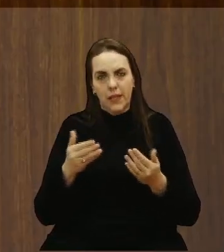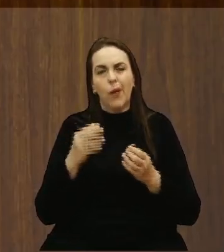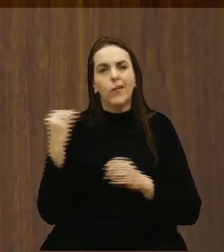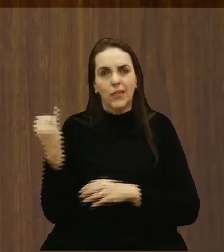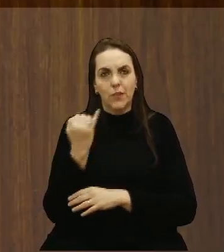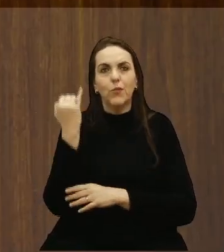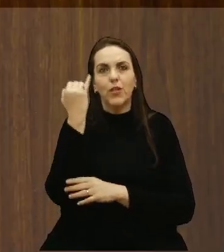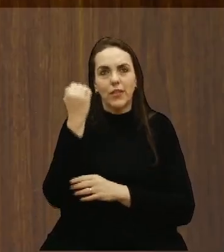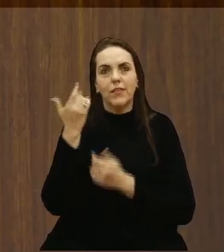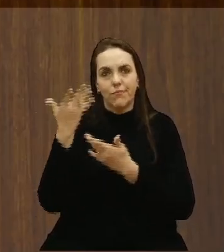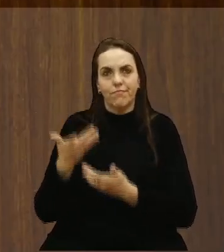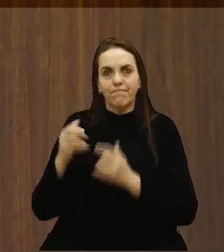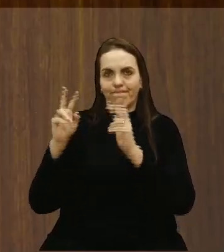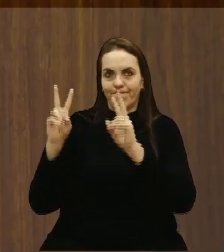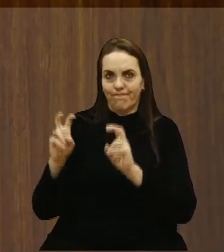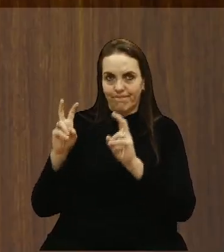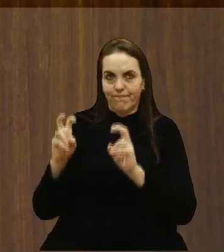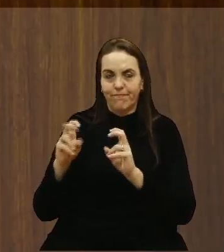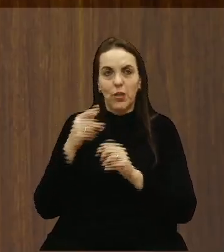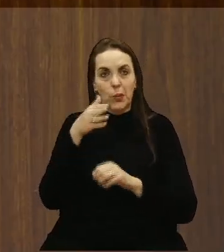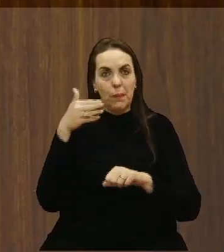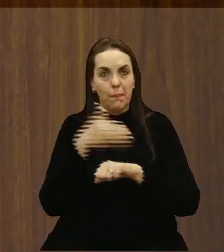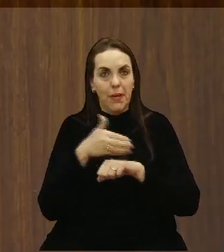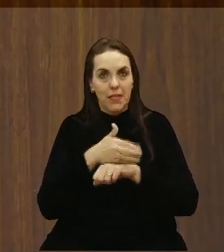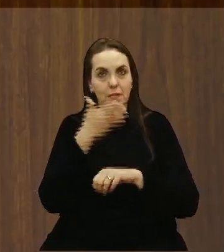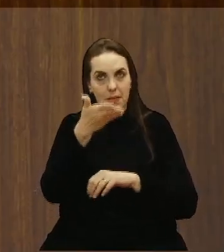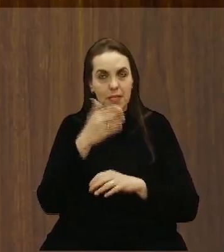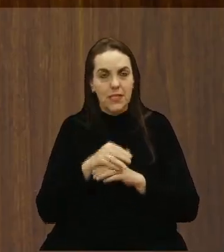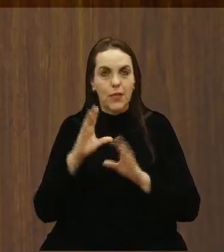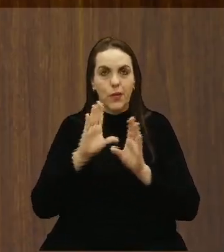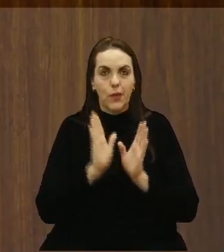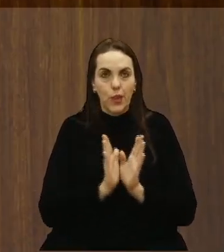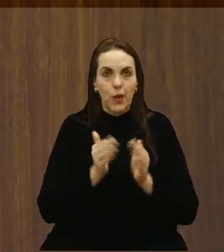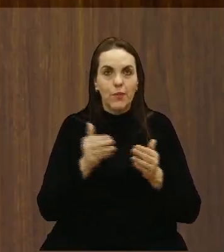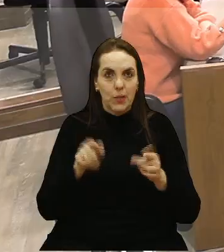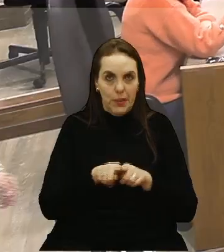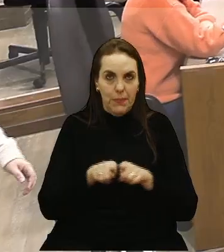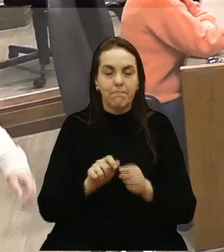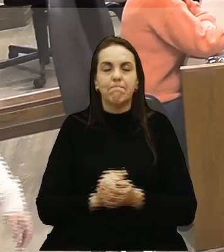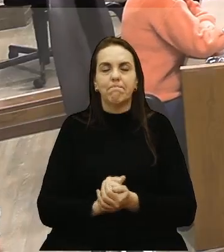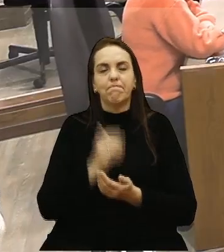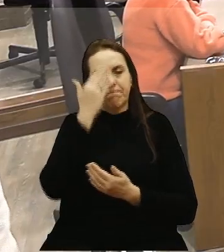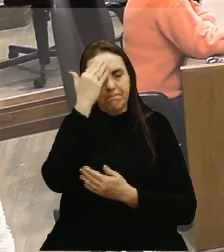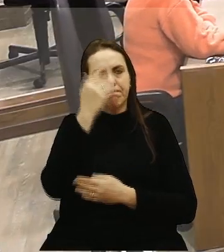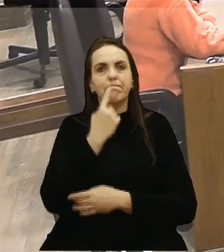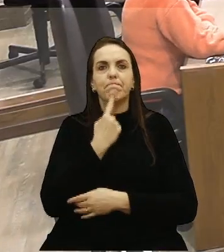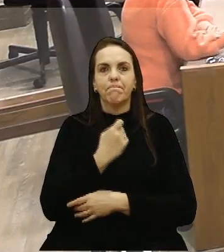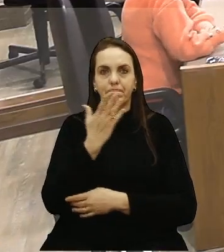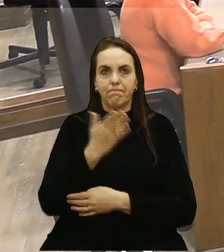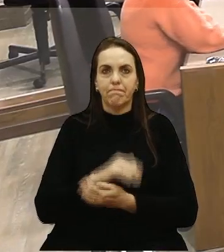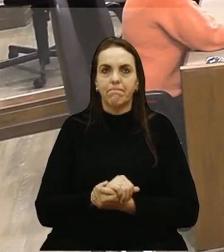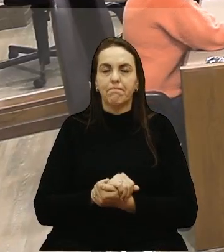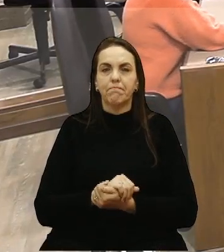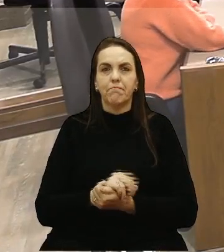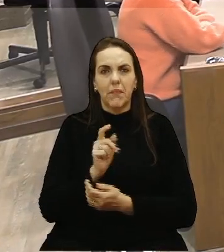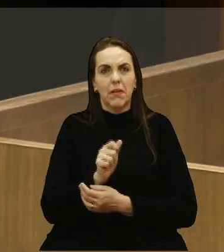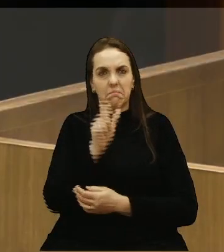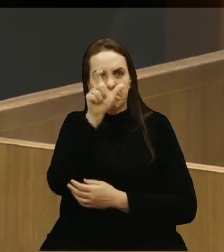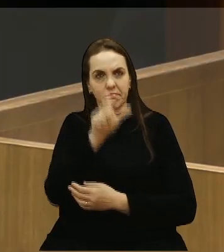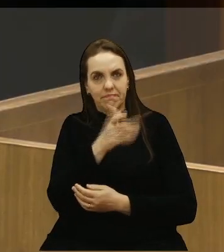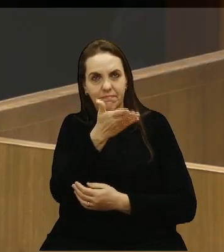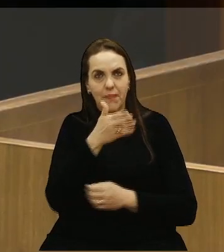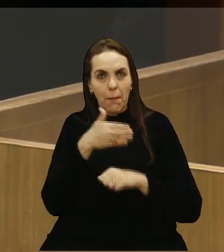ter trazido Obrigado. esse tema e a sua participação na comissão também. Obrigado, vereadora Rose. Vossa Excelência é uma pessoa que participa,